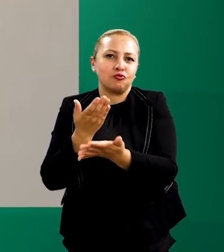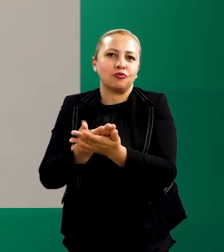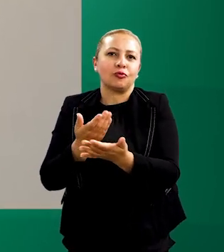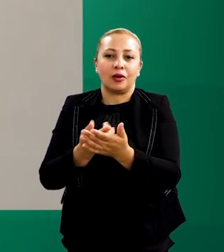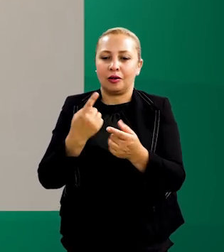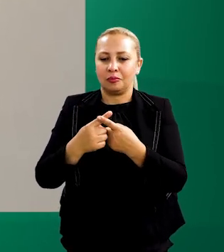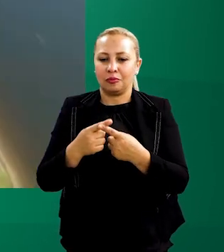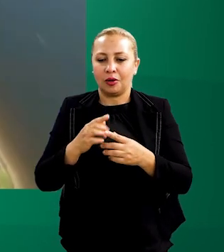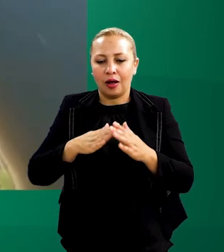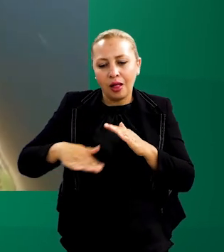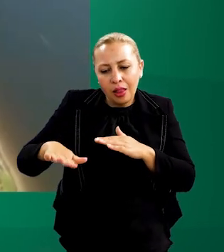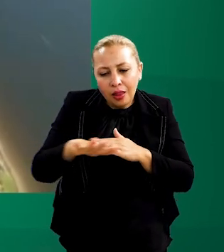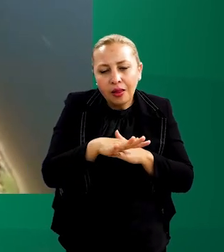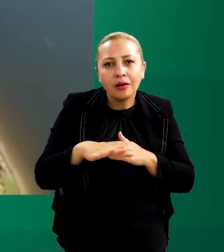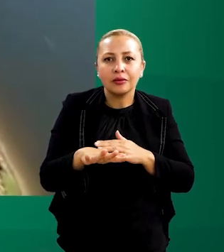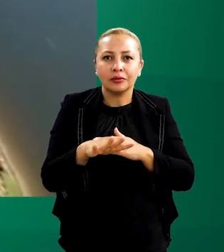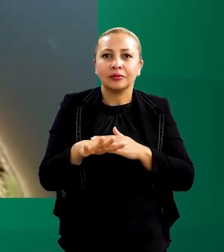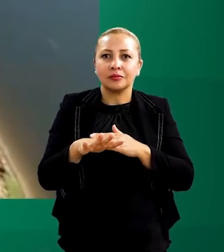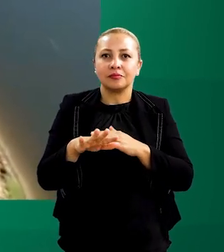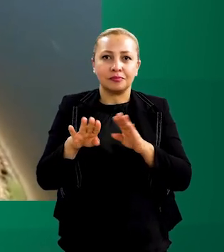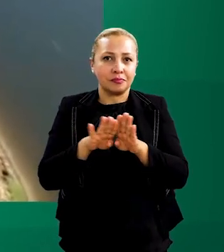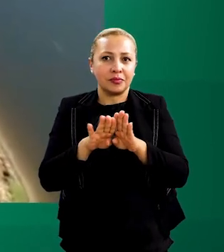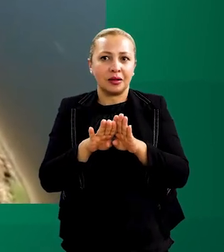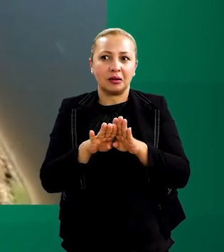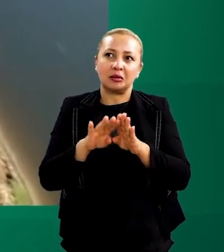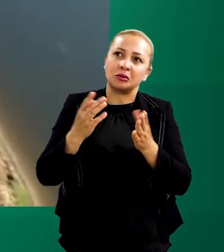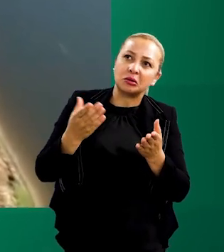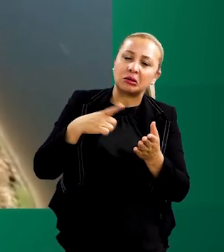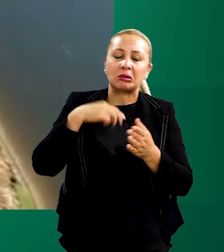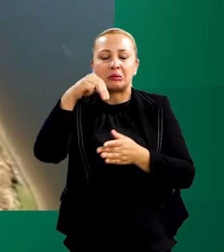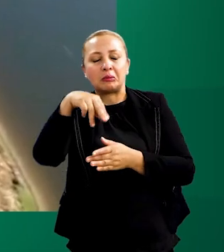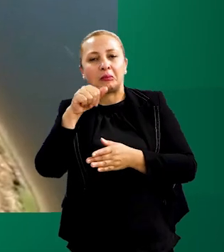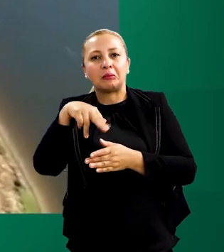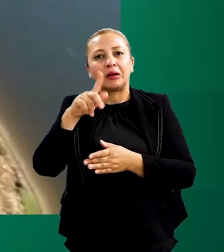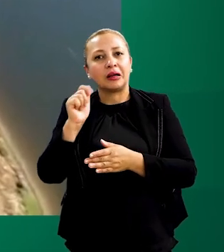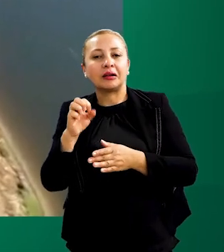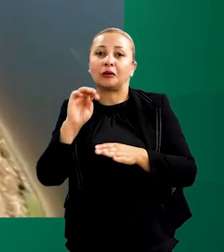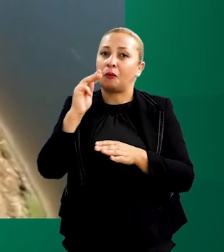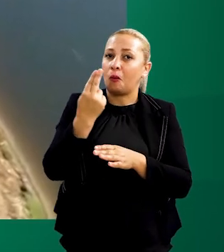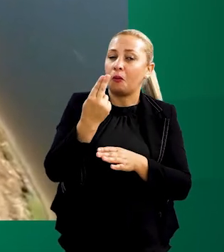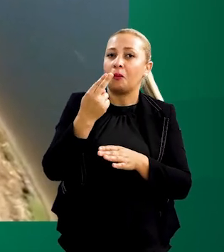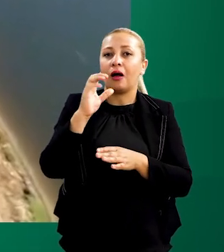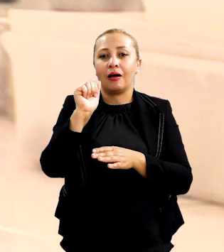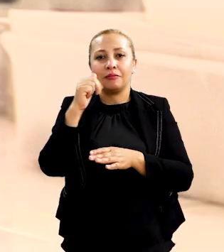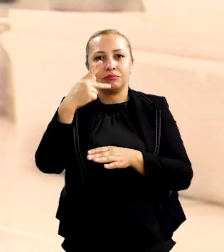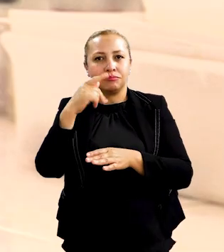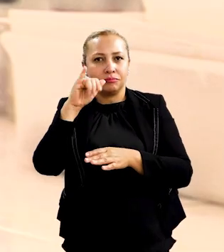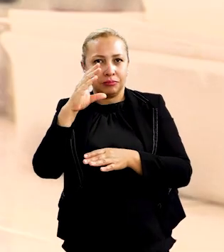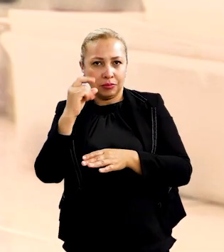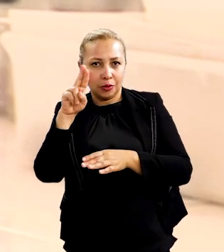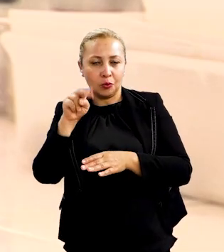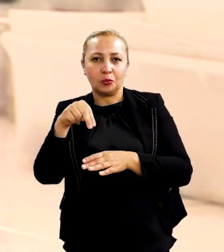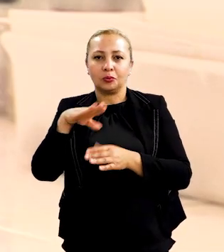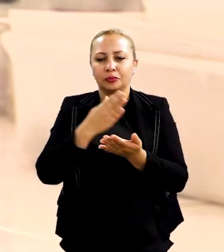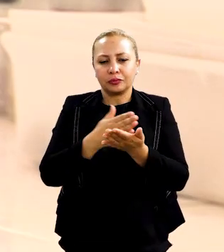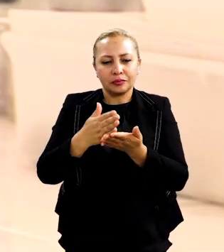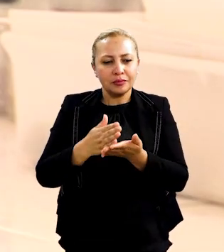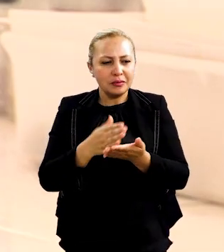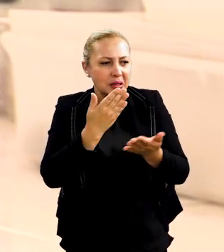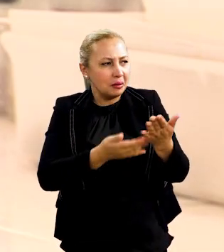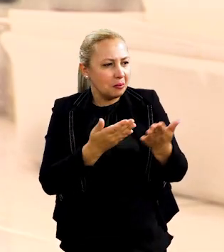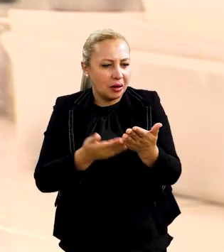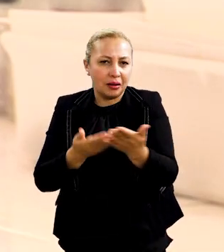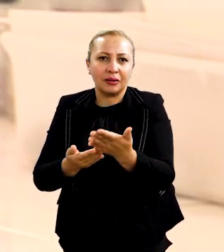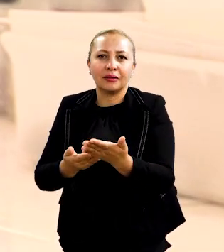estudada, porque esses ambientes, quando eles são os ambientes tanto de manguezais quanto de apicum, quando eles começam a ser